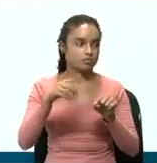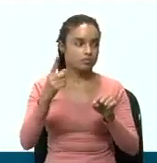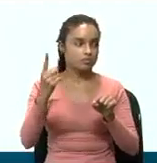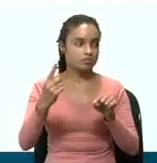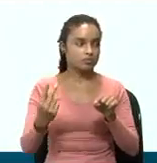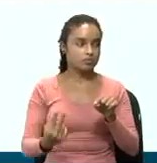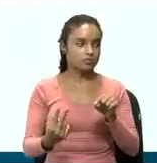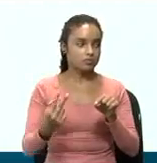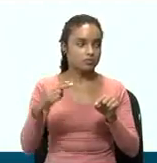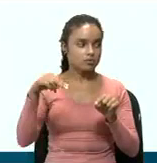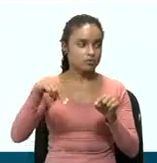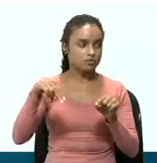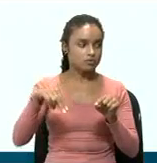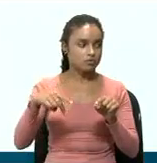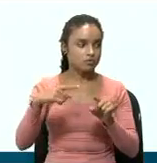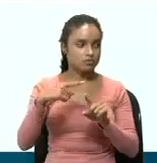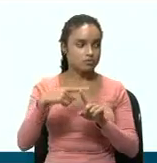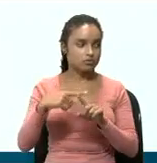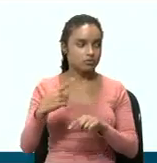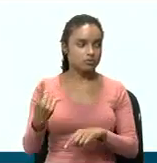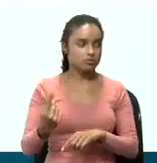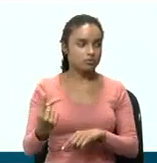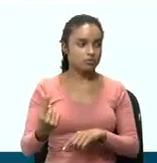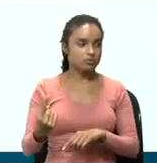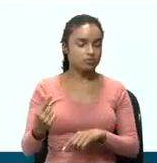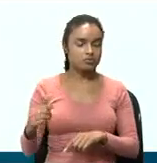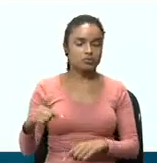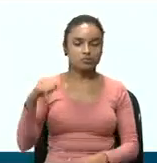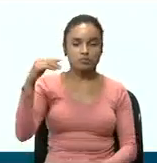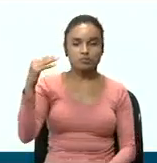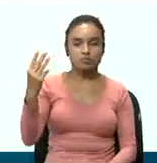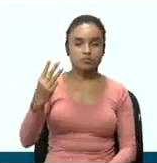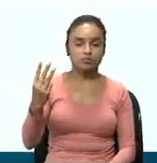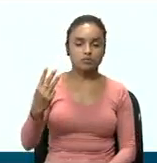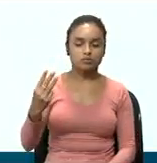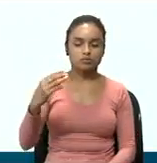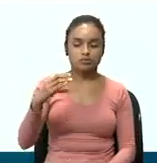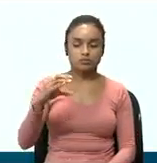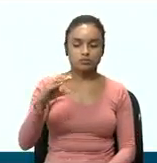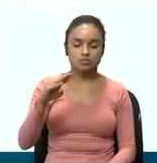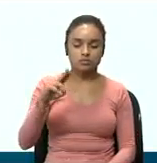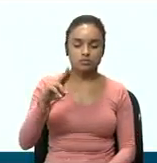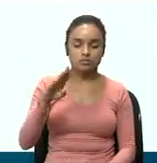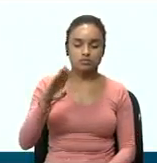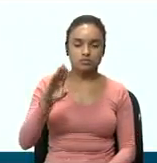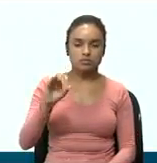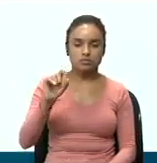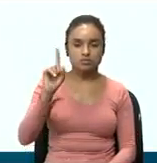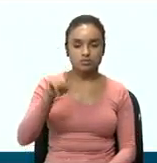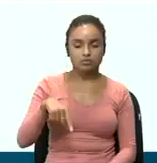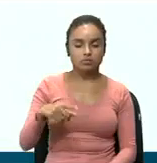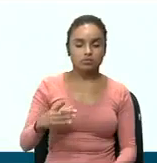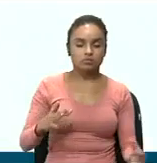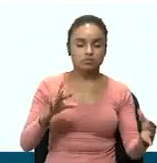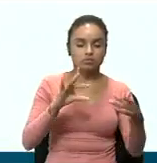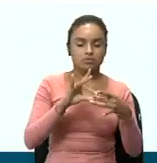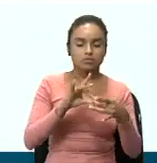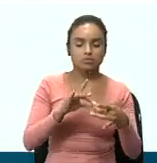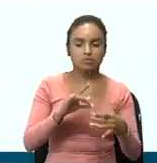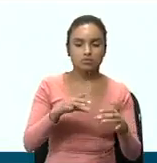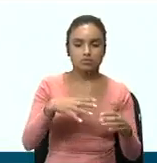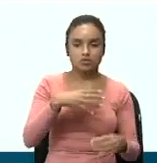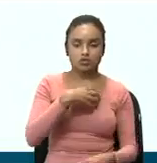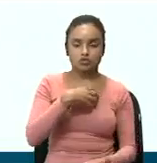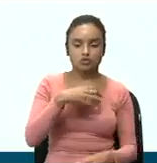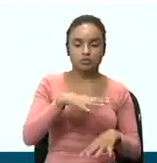elevado ao cubo. Ok? Eu vou pensar nessa função que está associada ao termo geral da série. Primeira